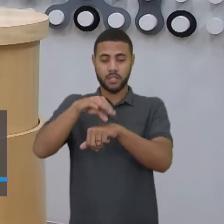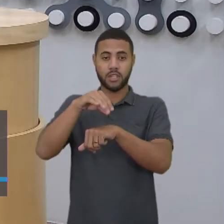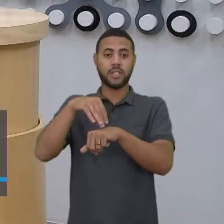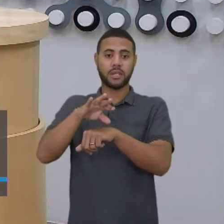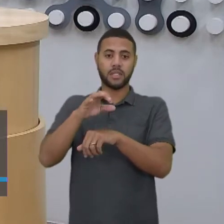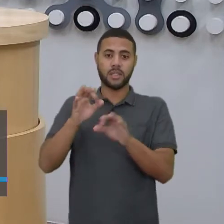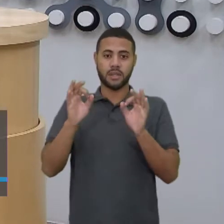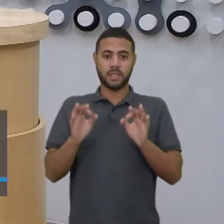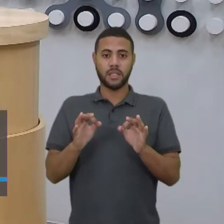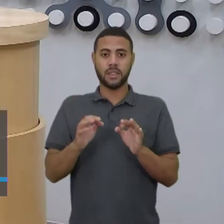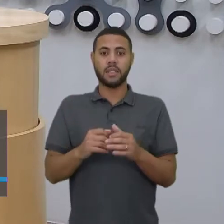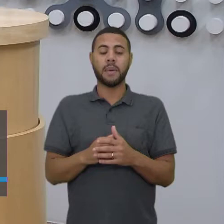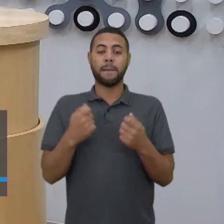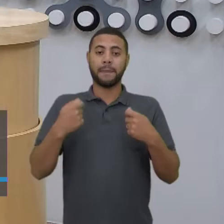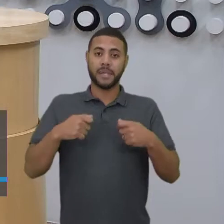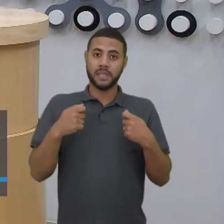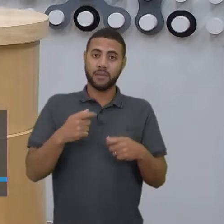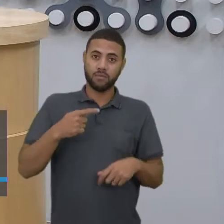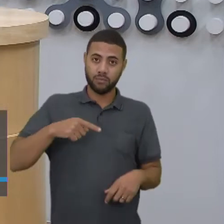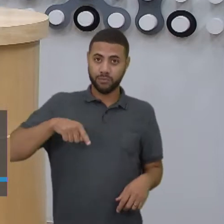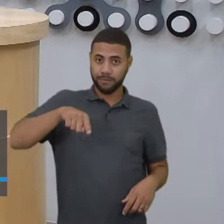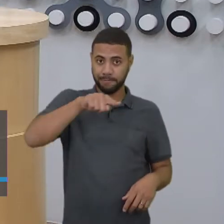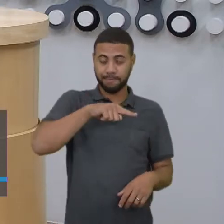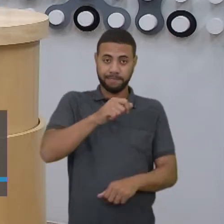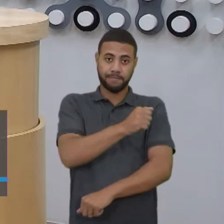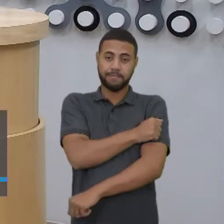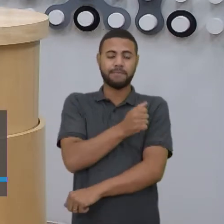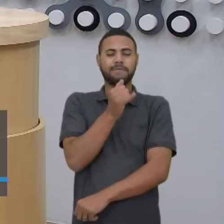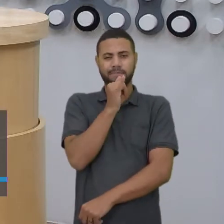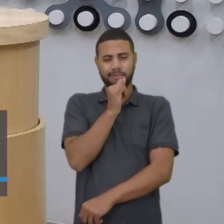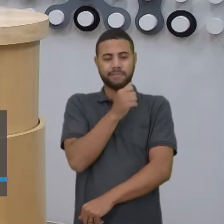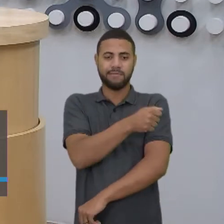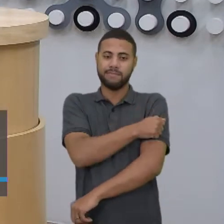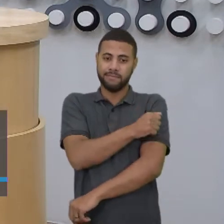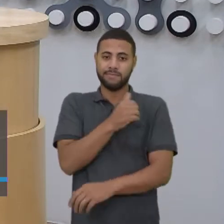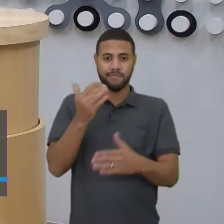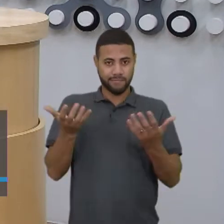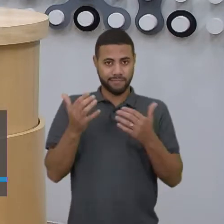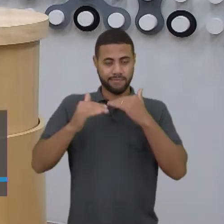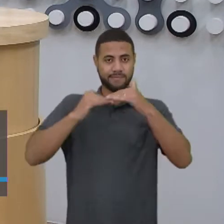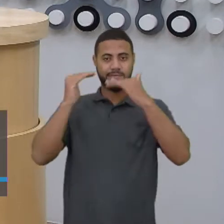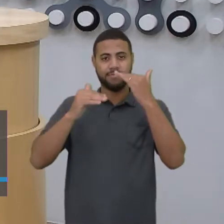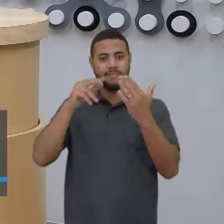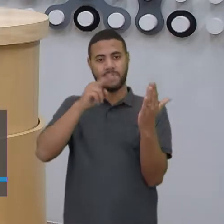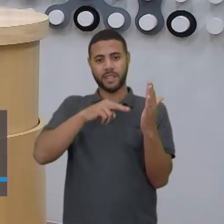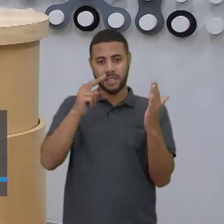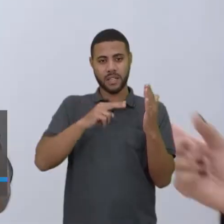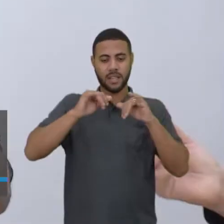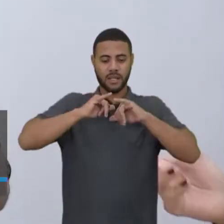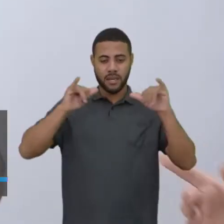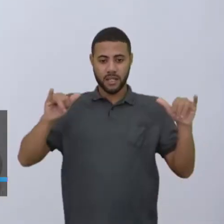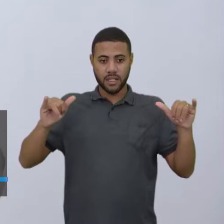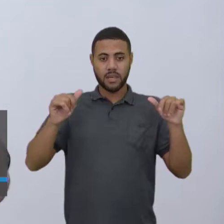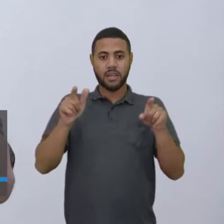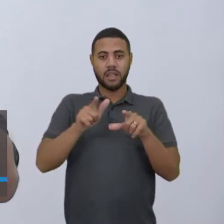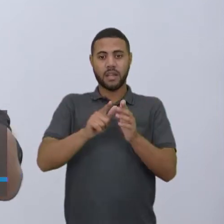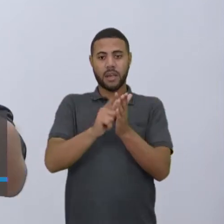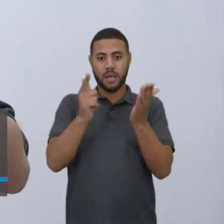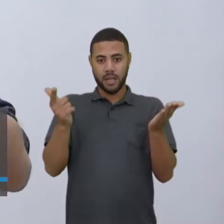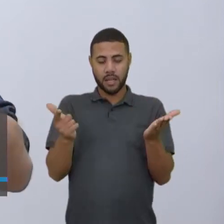objetivo. O objetivo é, eu preciso que vocês, para desenvolver a habilidade de ler notícias, reportagens,